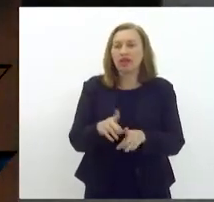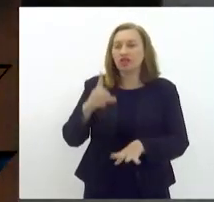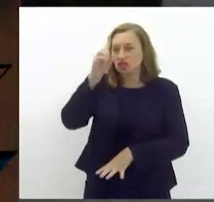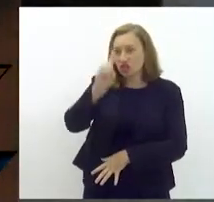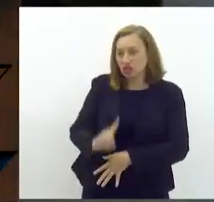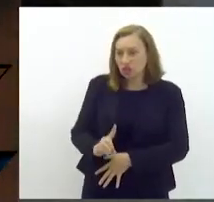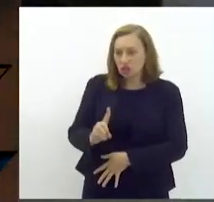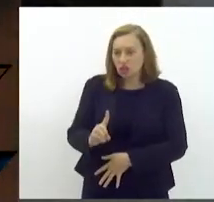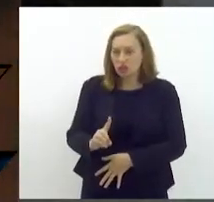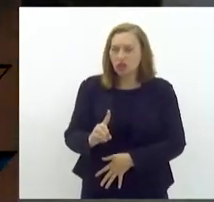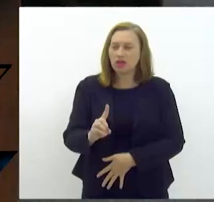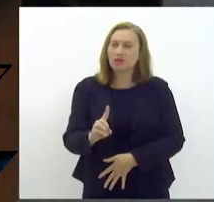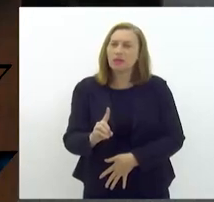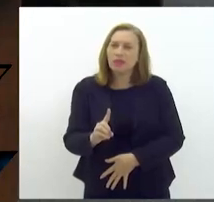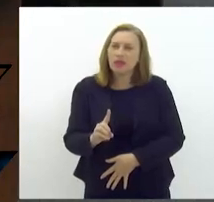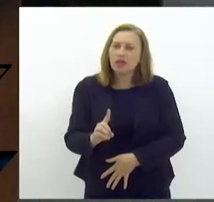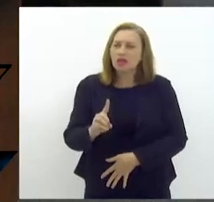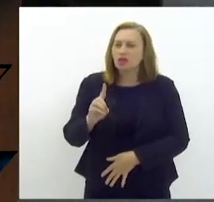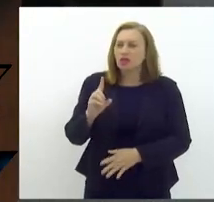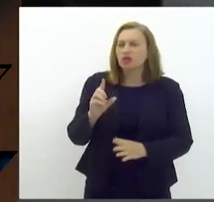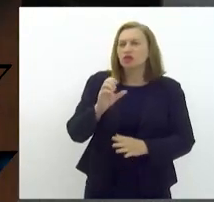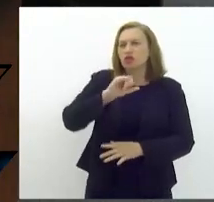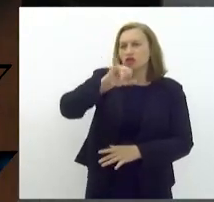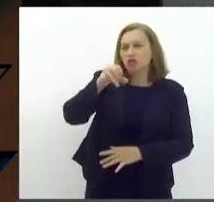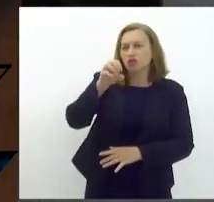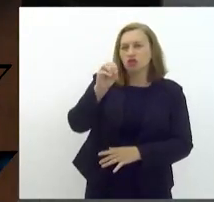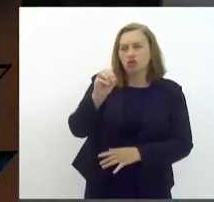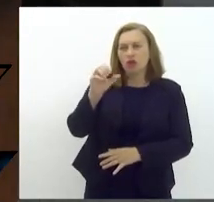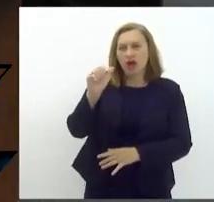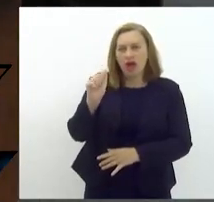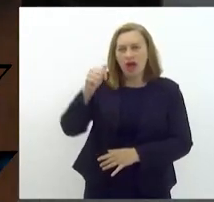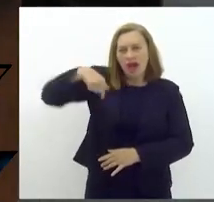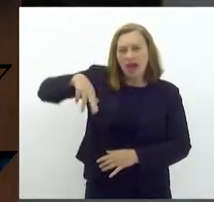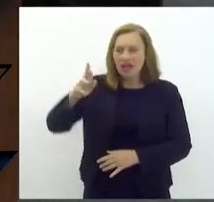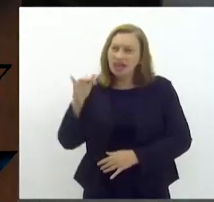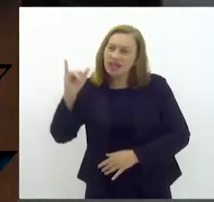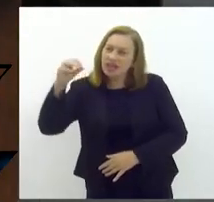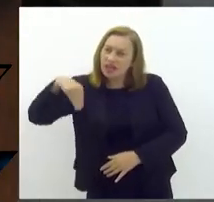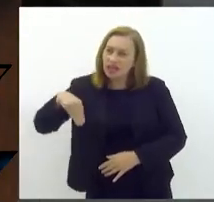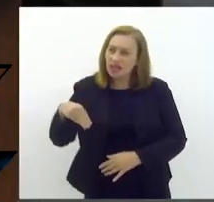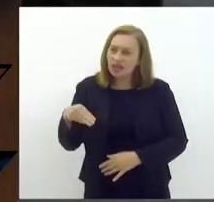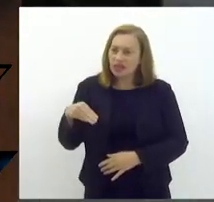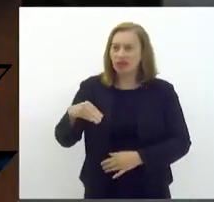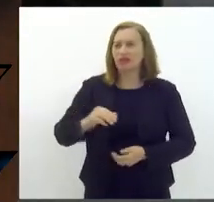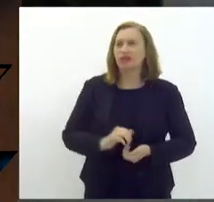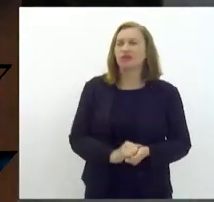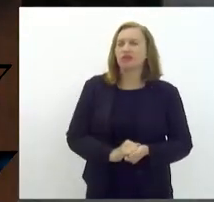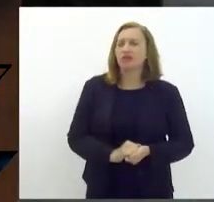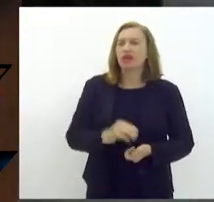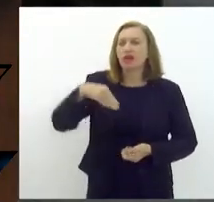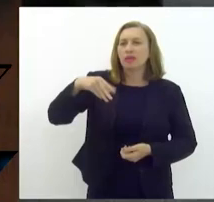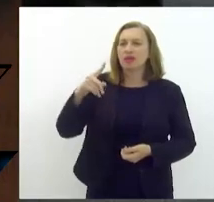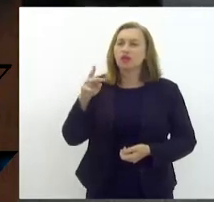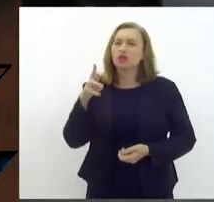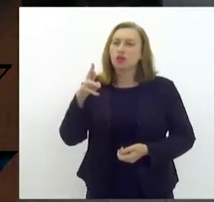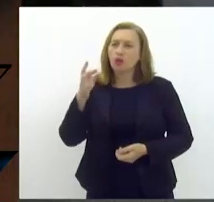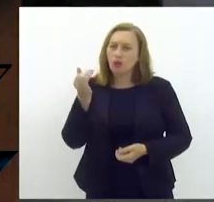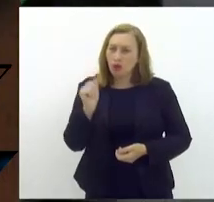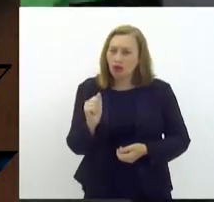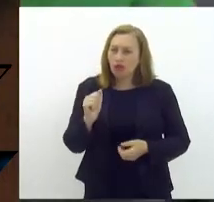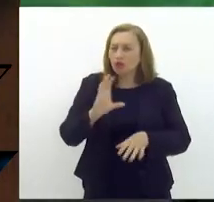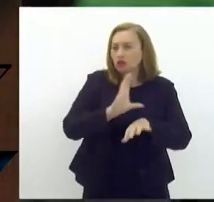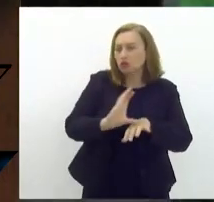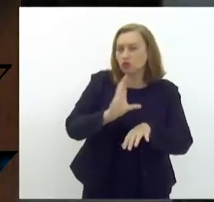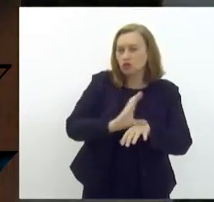Herrera flores fundada em 2015 e é uma das mentoras os cursos seminários atividades